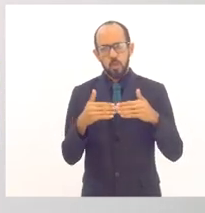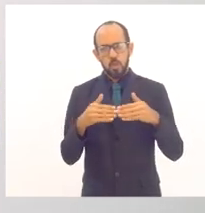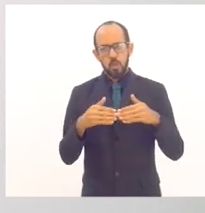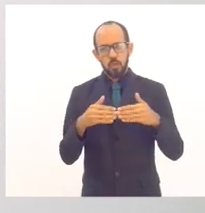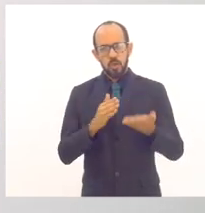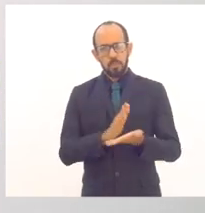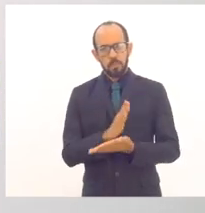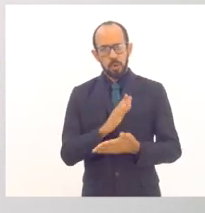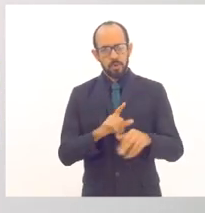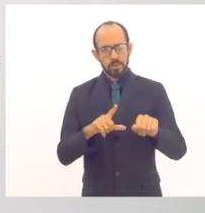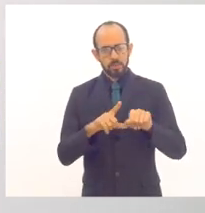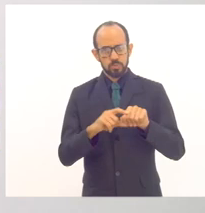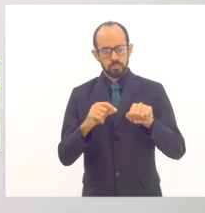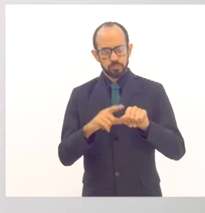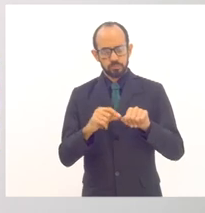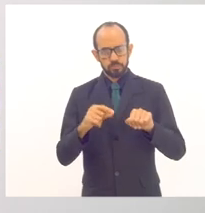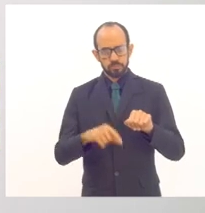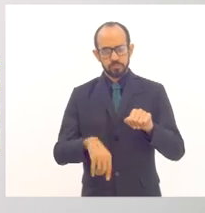o artigo-lei